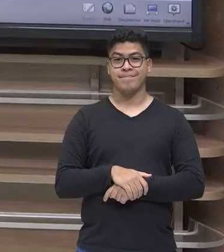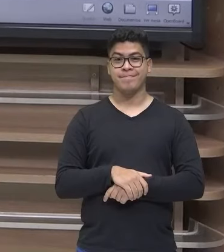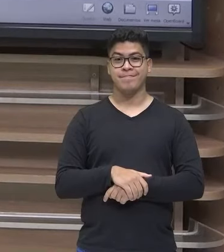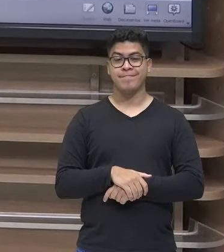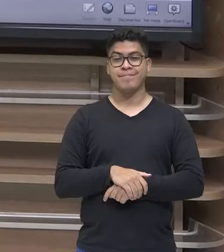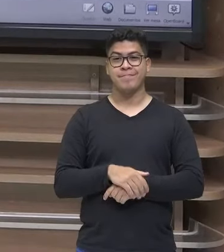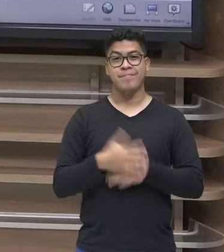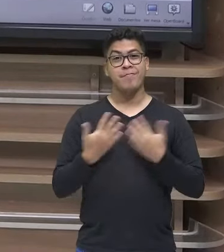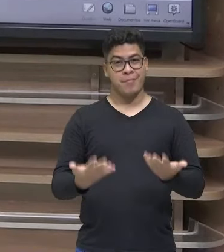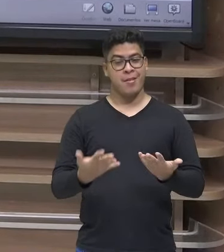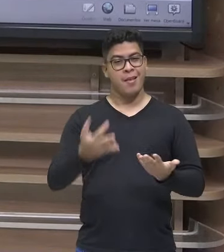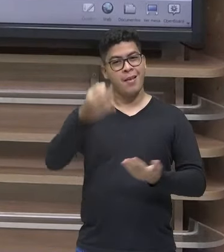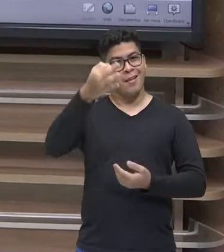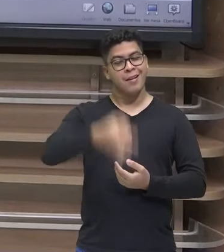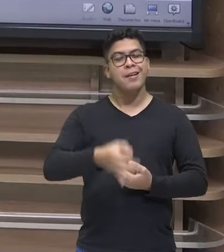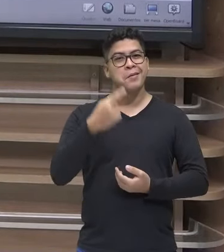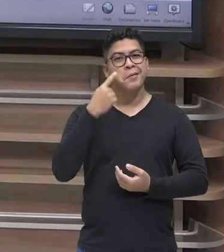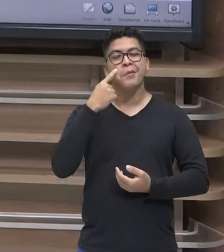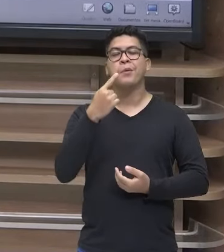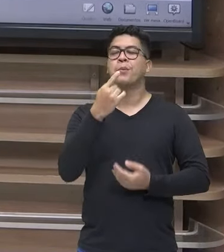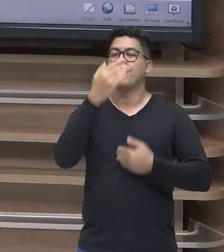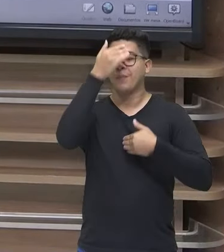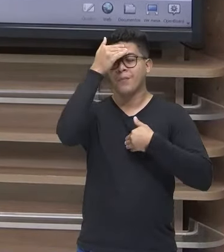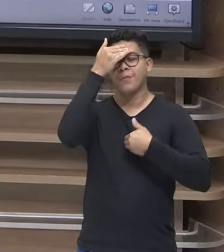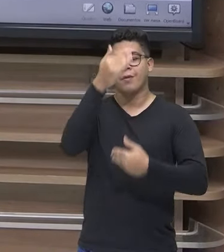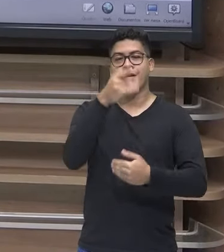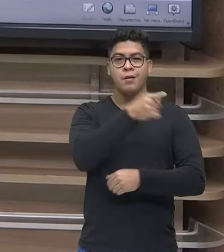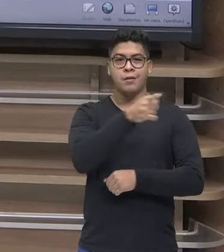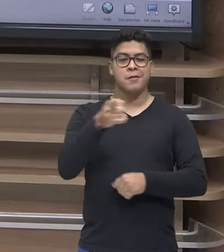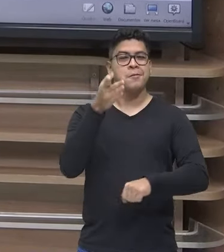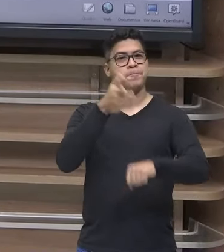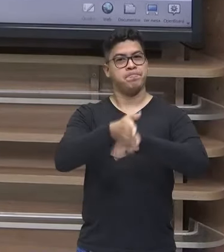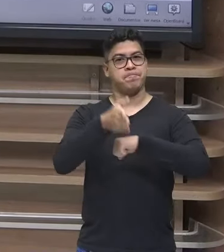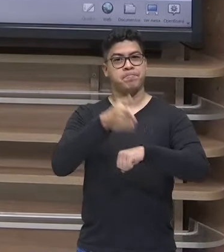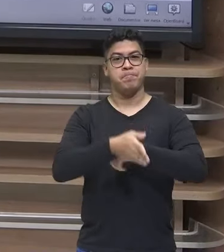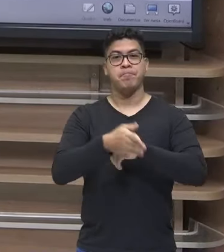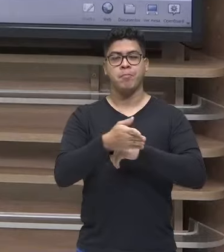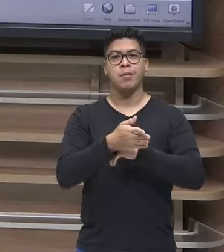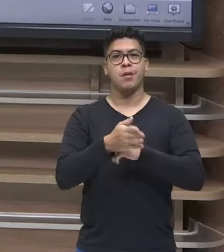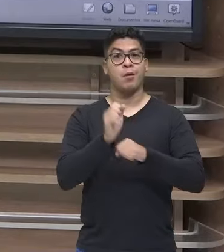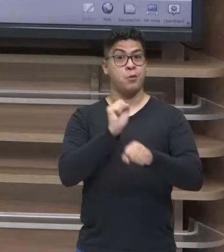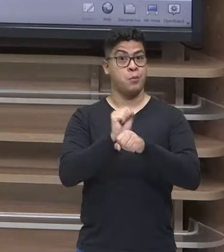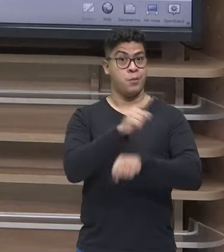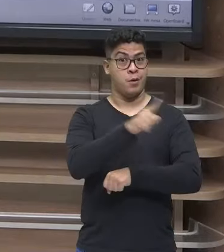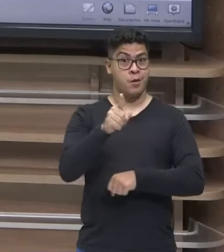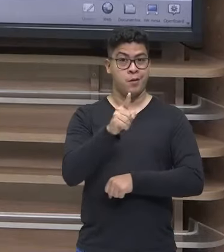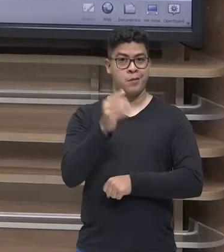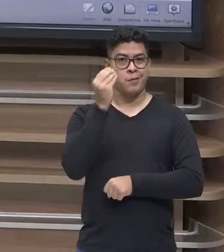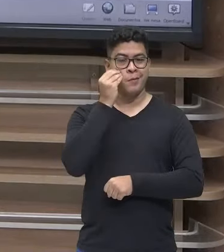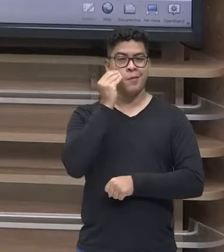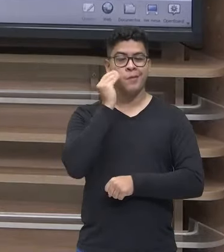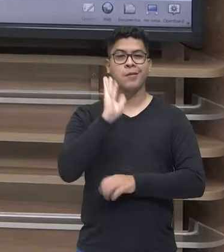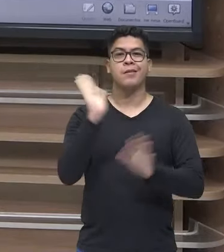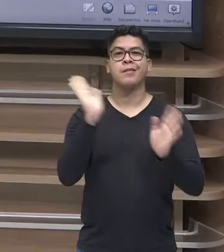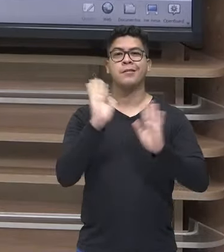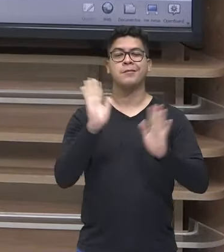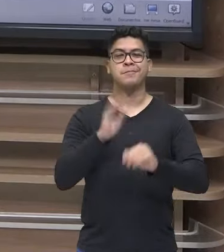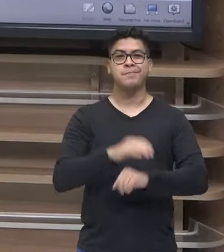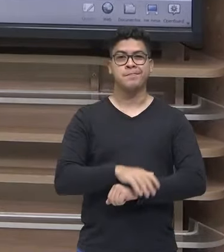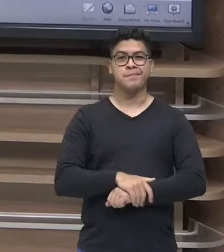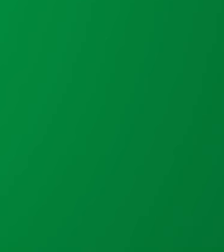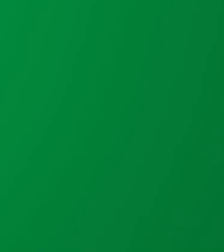Desculpem. Certo? Muito obrigada pela participação. Eu espero revê-los em breve. Até uma próxima